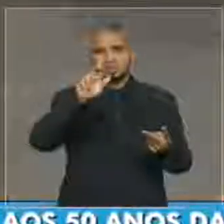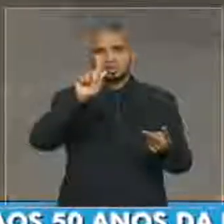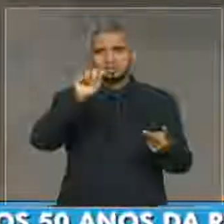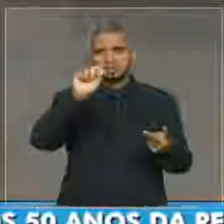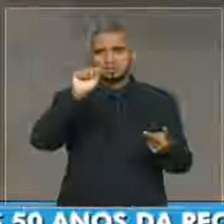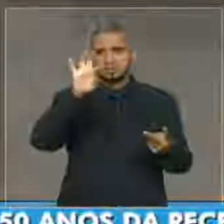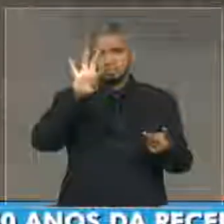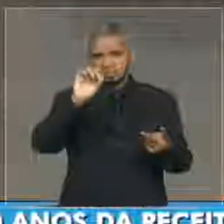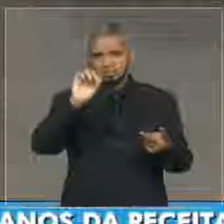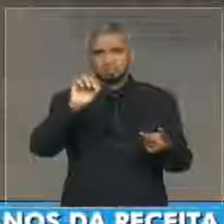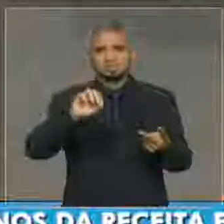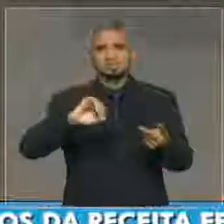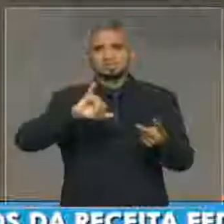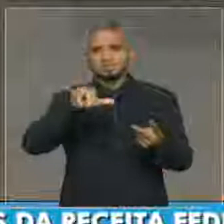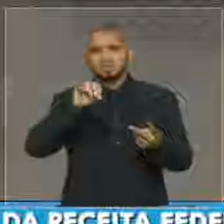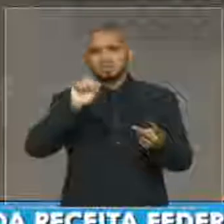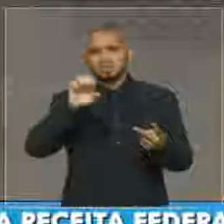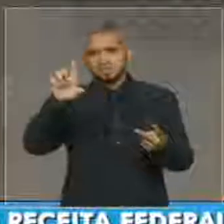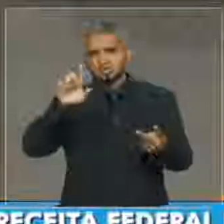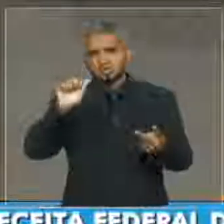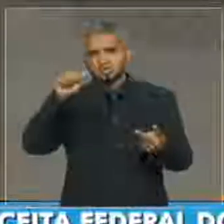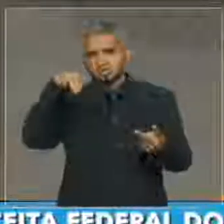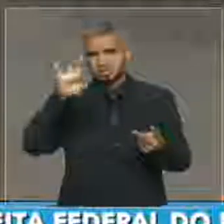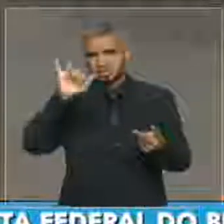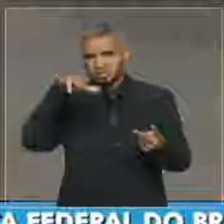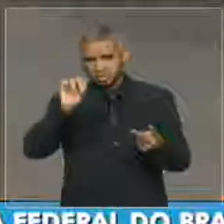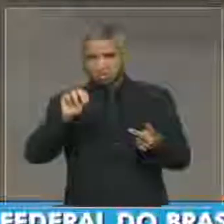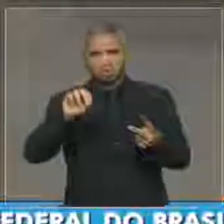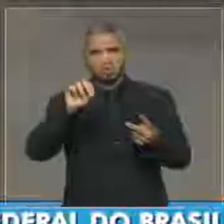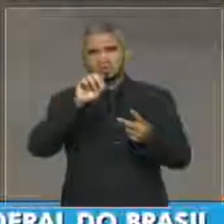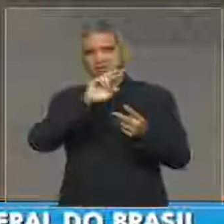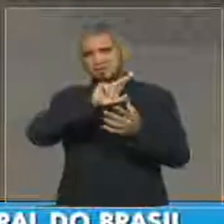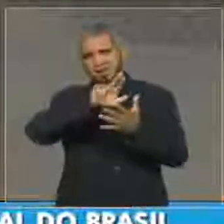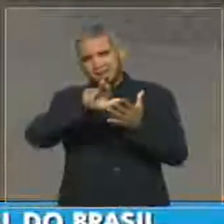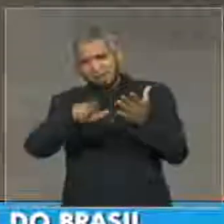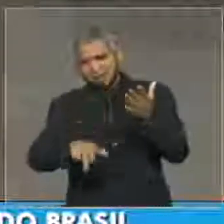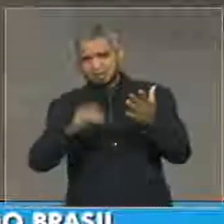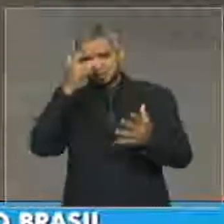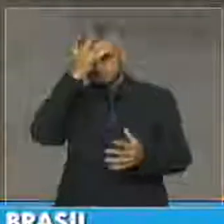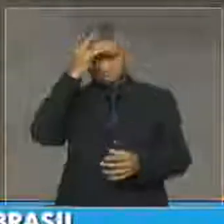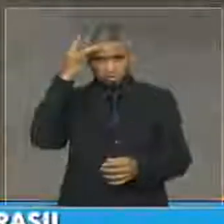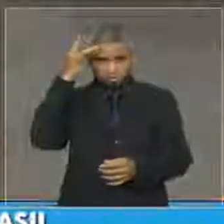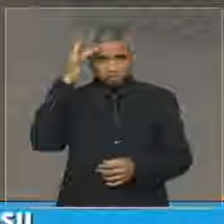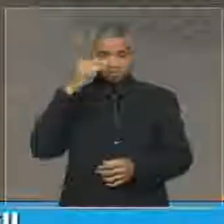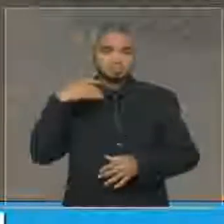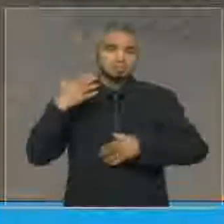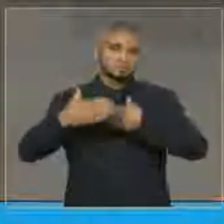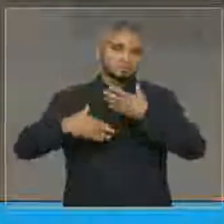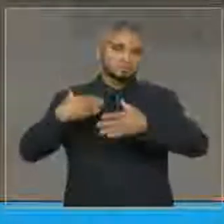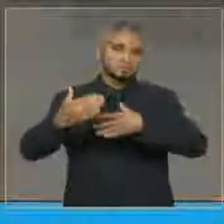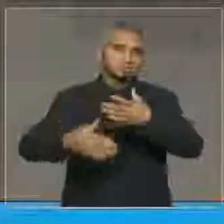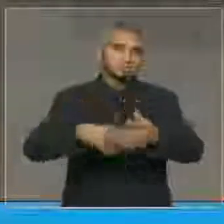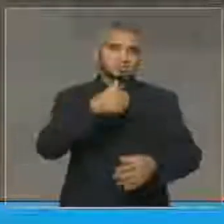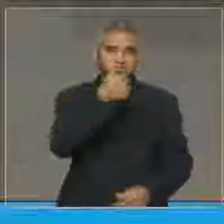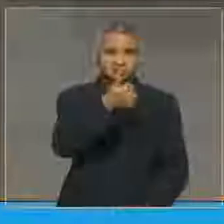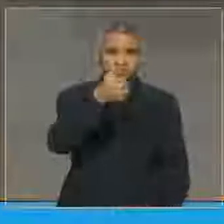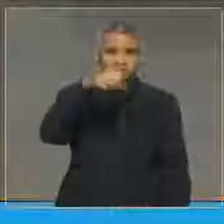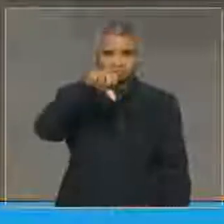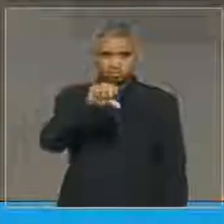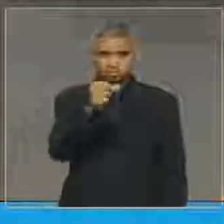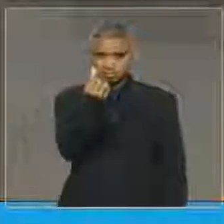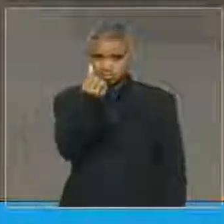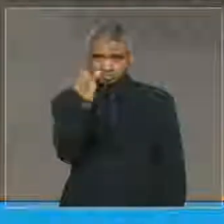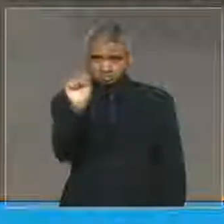A reforma de 68, a reforma de 68, que hoje comemoramos como